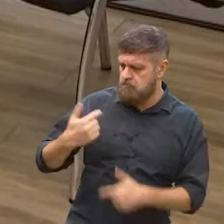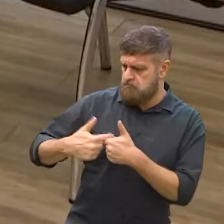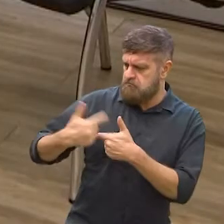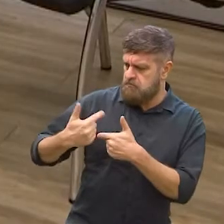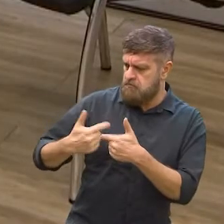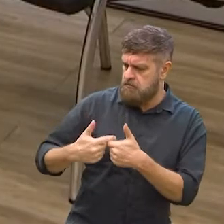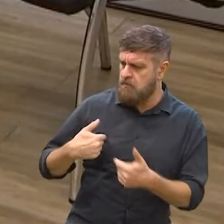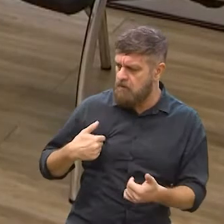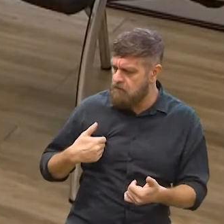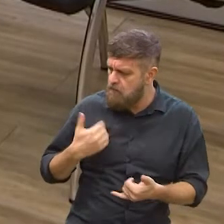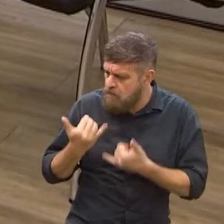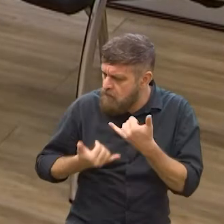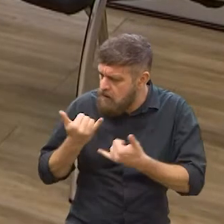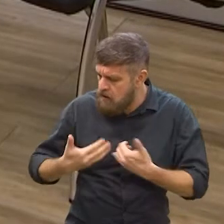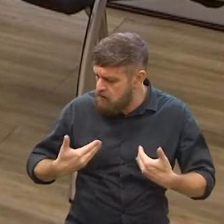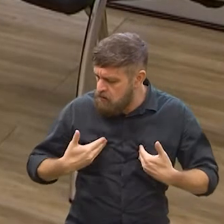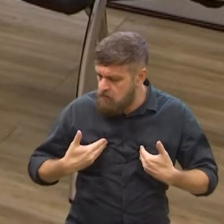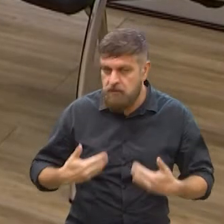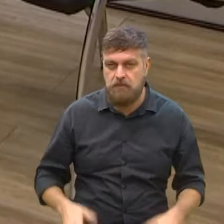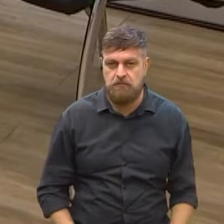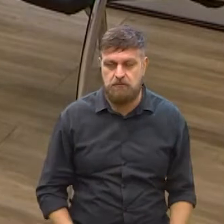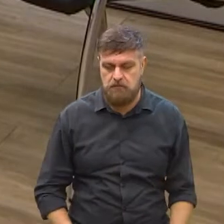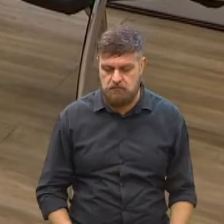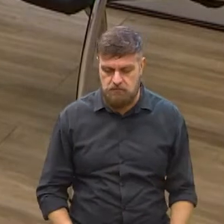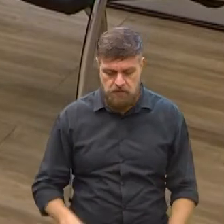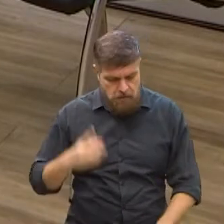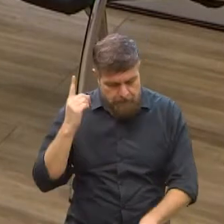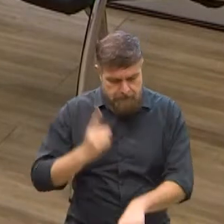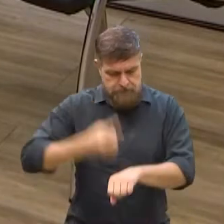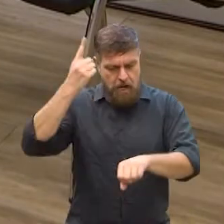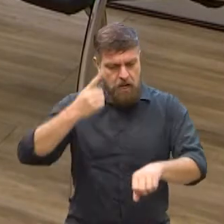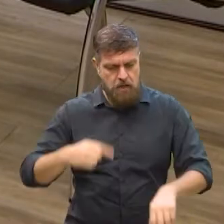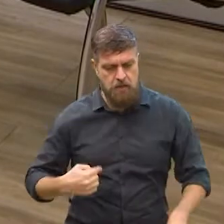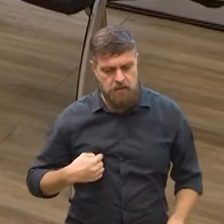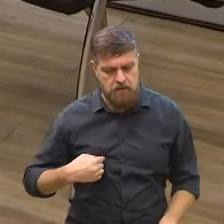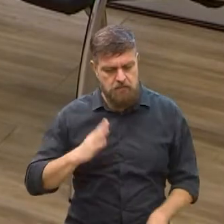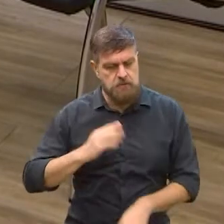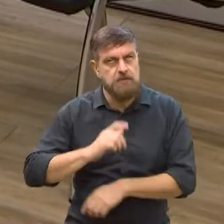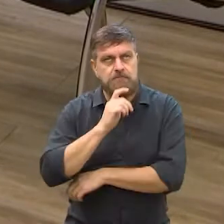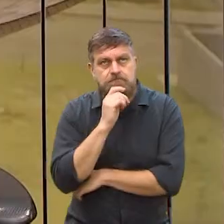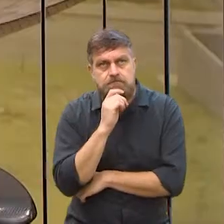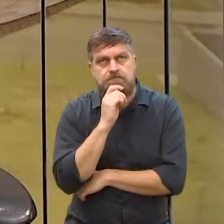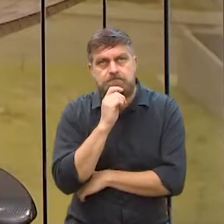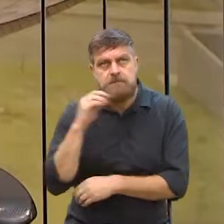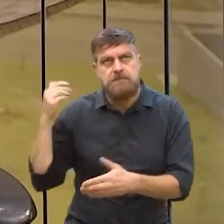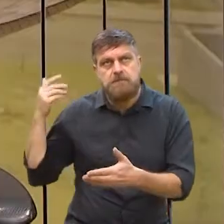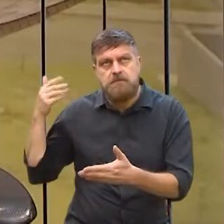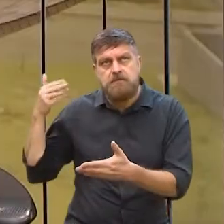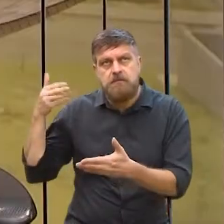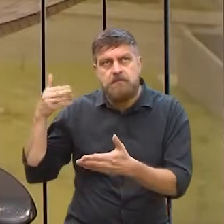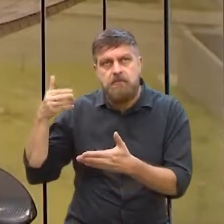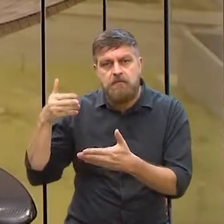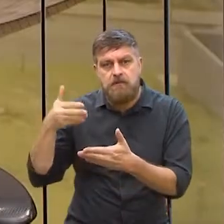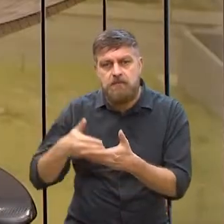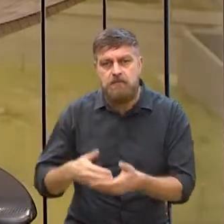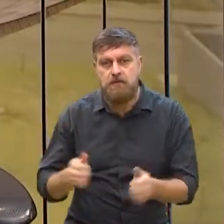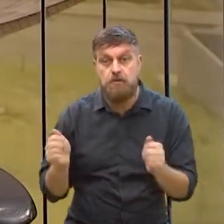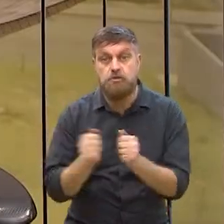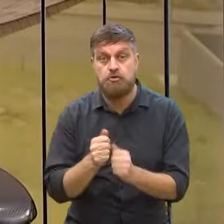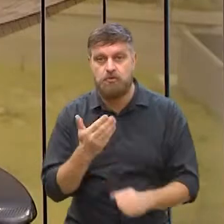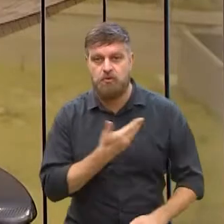realmente, vim para Campinas. Foi um start para você, um estupim Foi, para eu você já estava correr atrás. pensando. Aí eu fui com um amigo